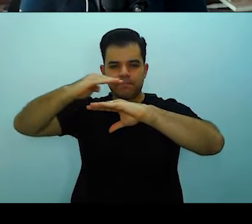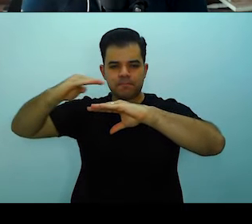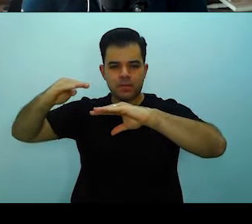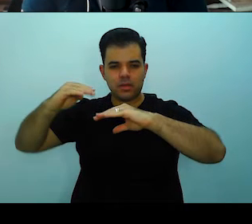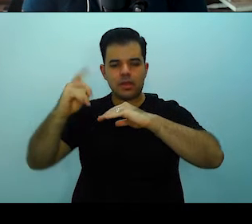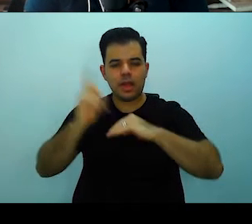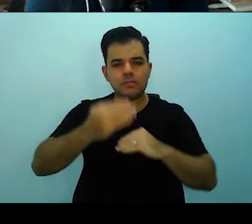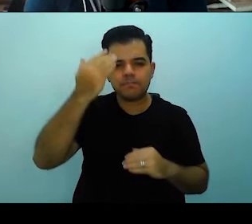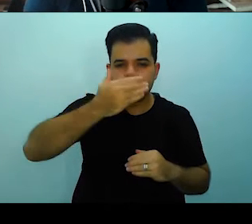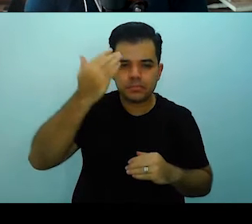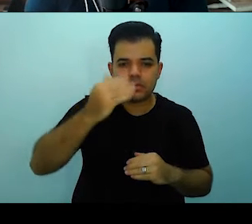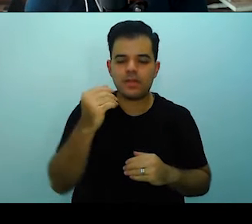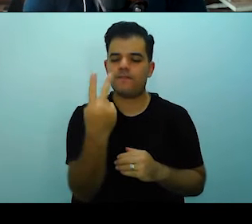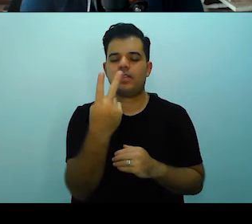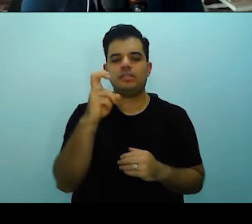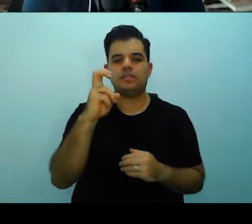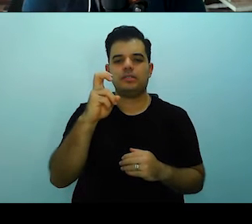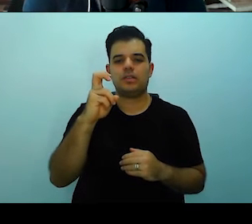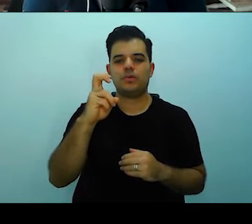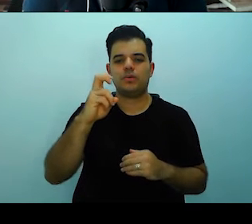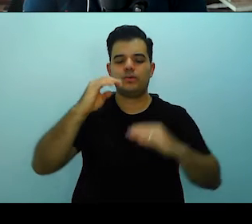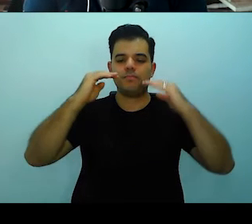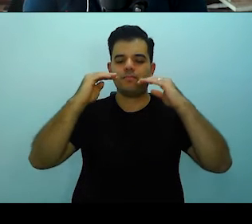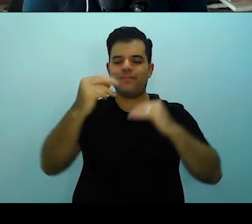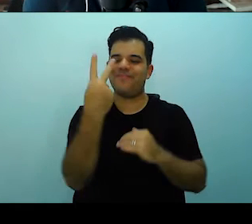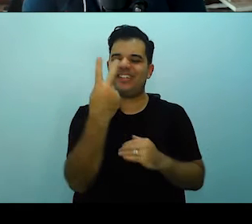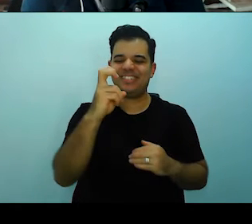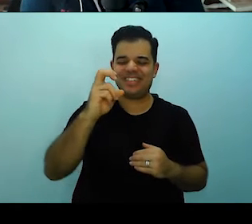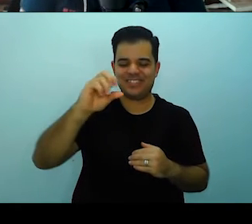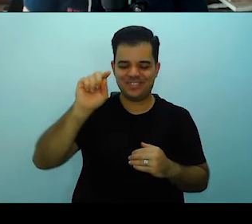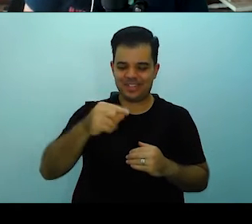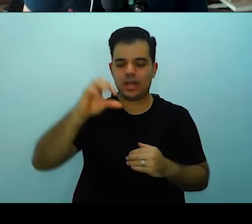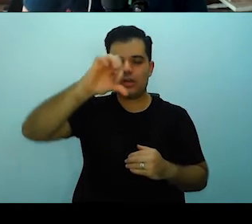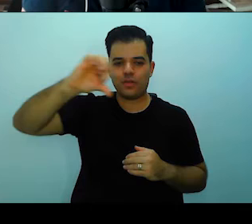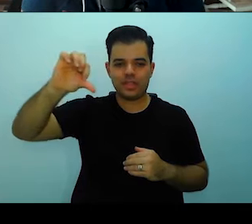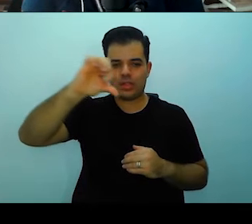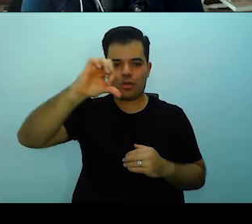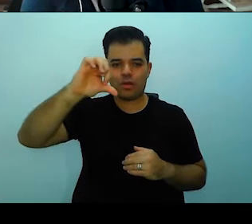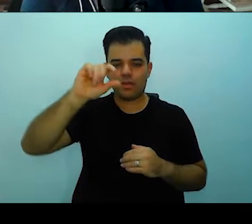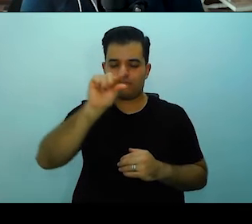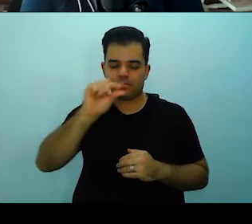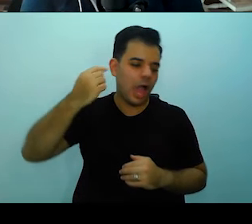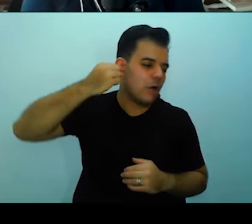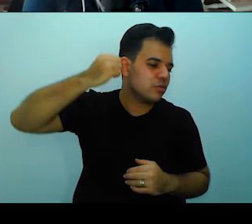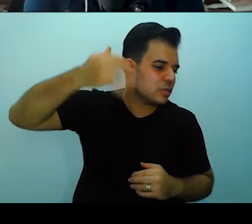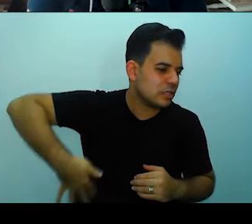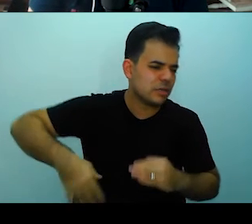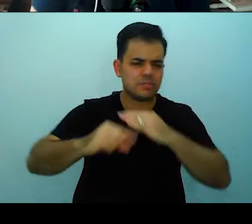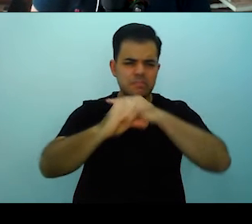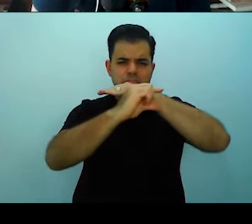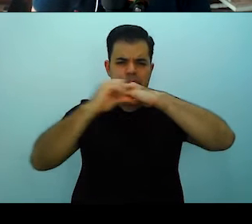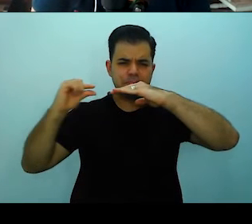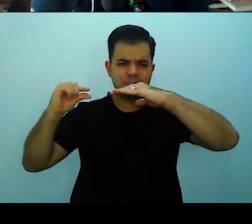telas deveria ler R$ 25,99 taxado. Isso não é uma forma de você garantir a semântica